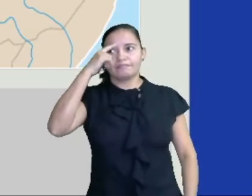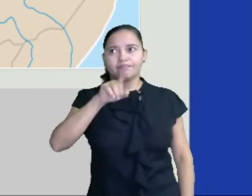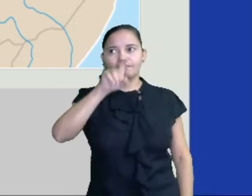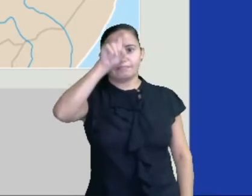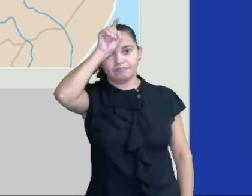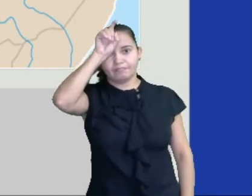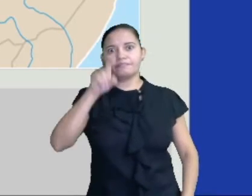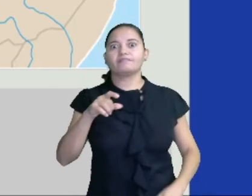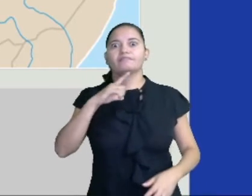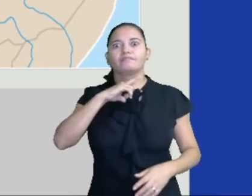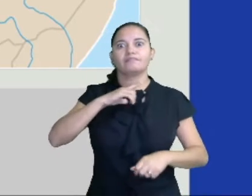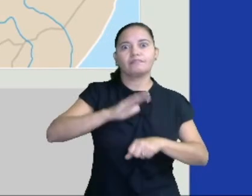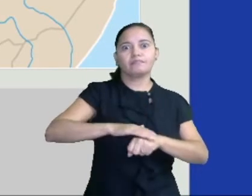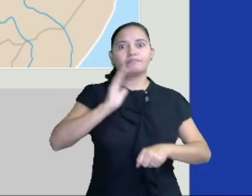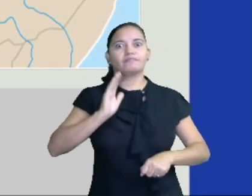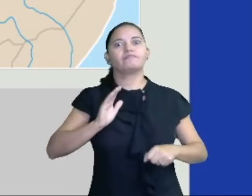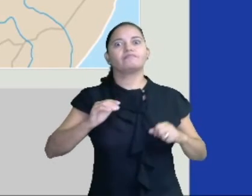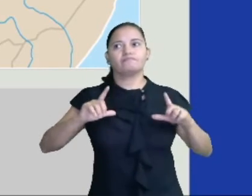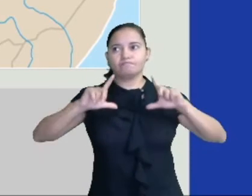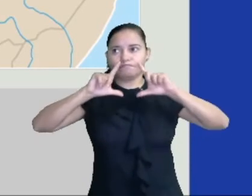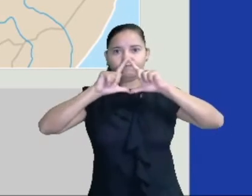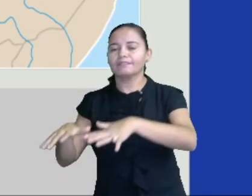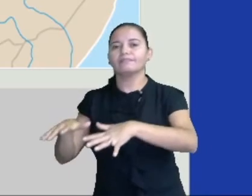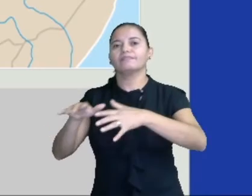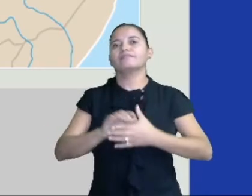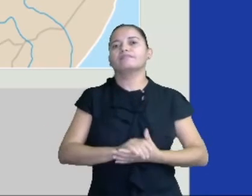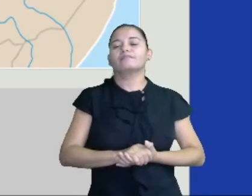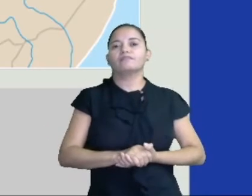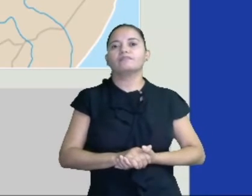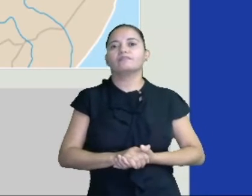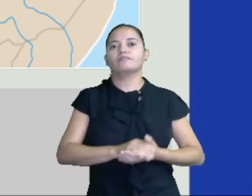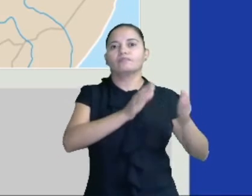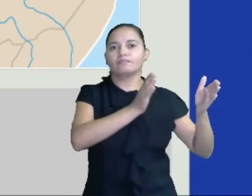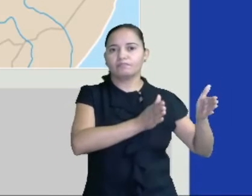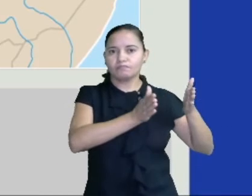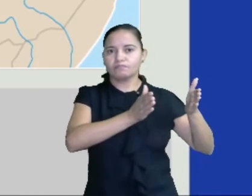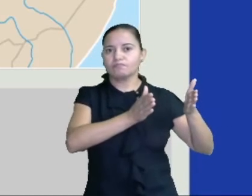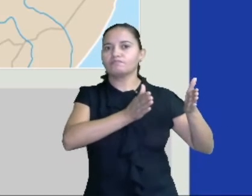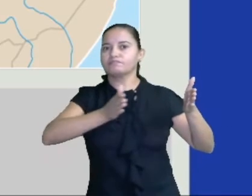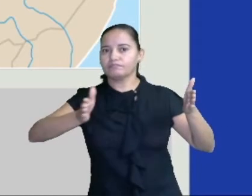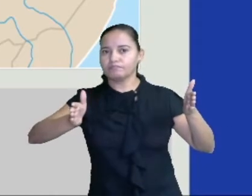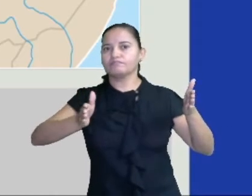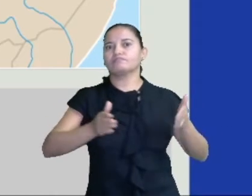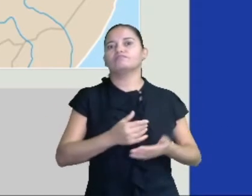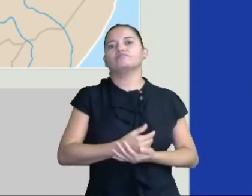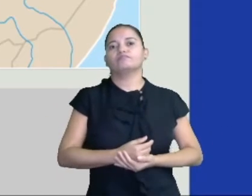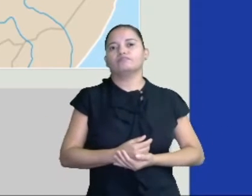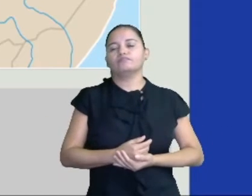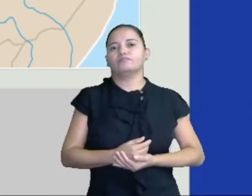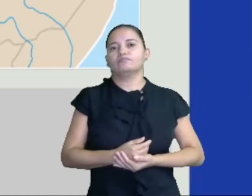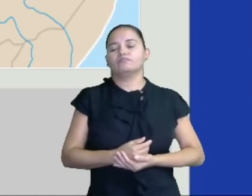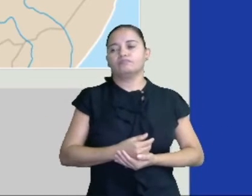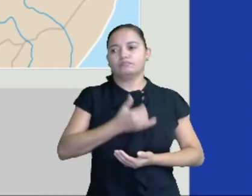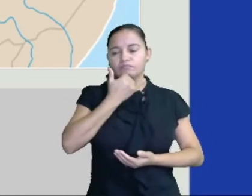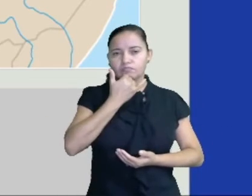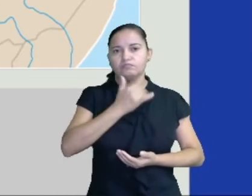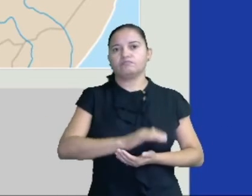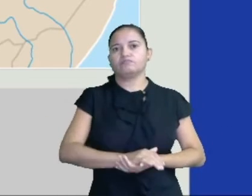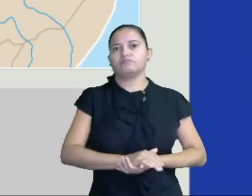ou desencadeou todos esses problemas que nós conseguimos observar hoje. Então, o que a